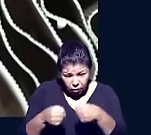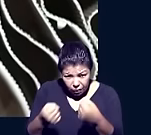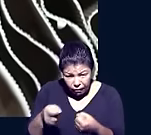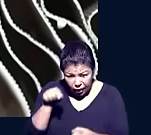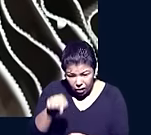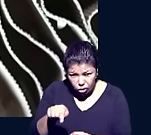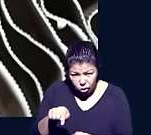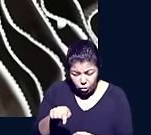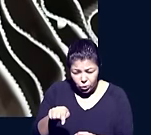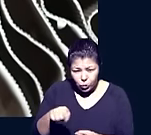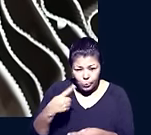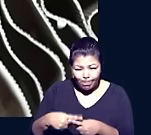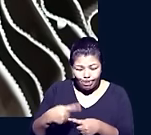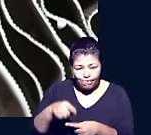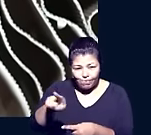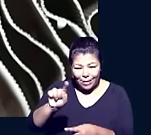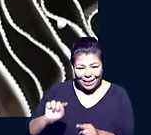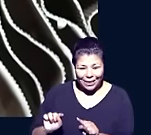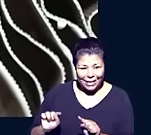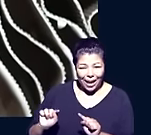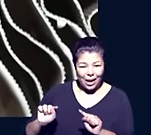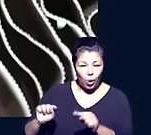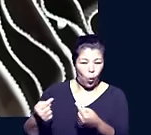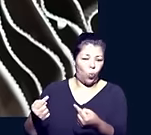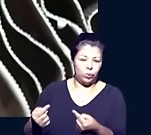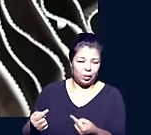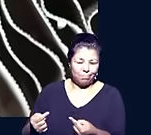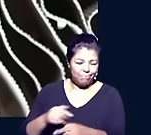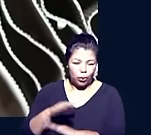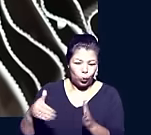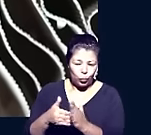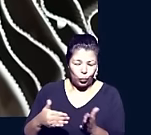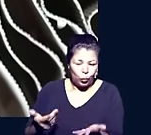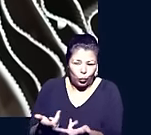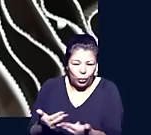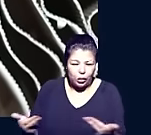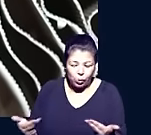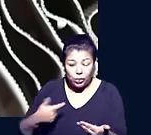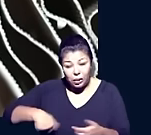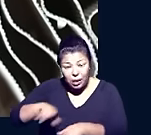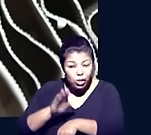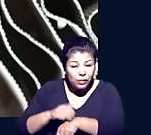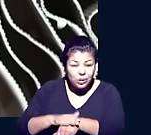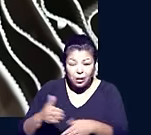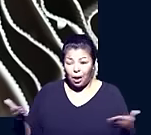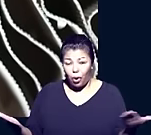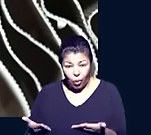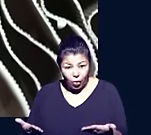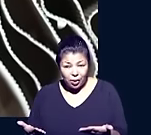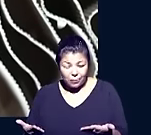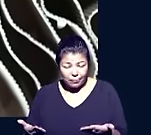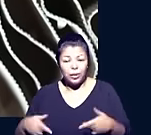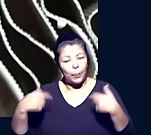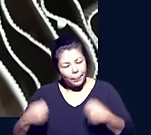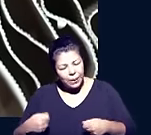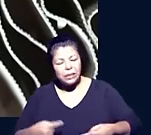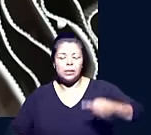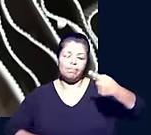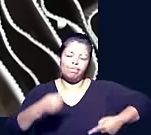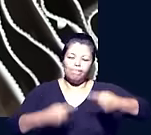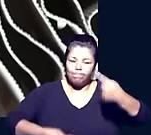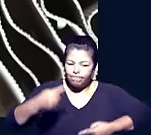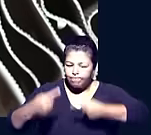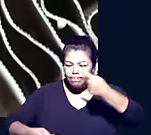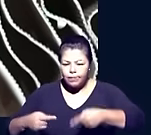agora eu tenho me debatido que você tem oportunidade tanto na Loa como na LDO de debater o que você pensa do que você defende